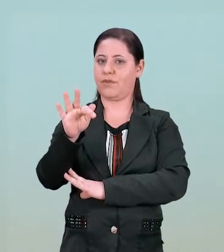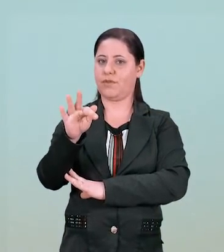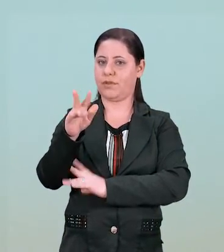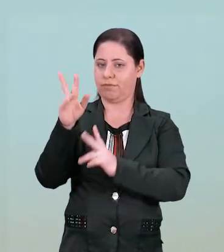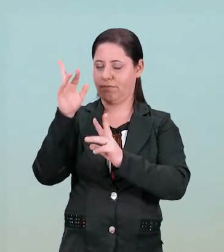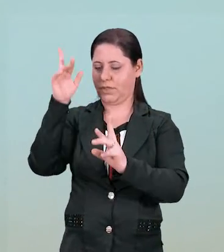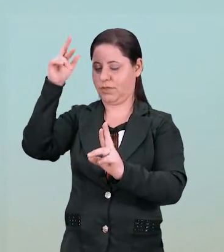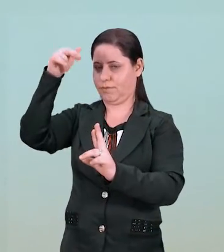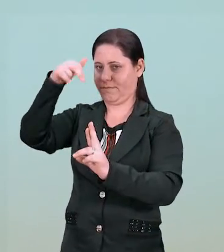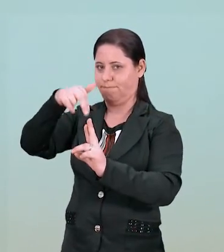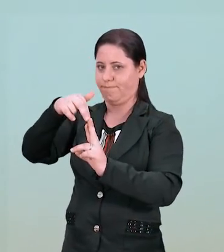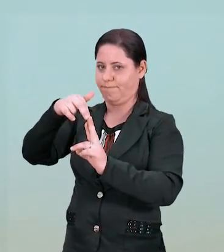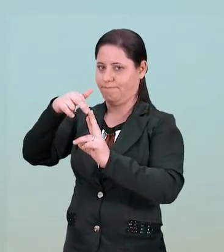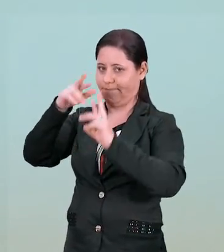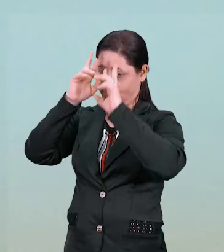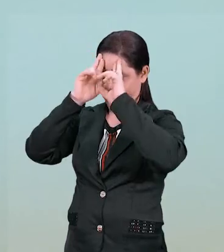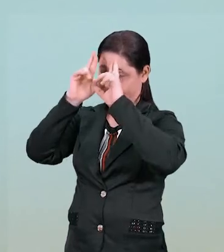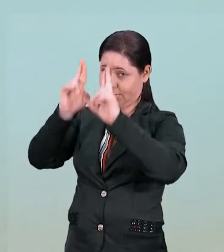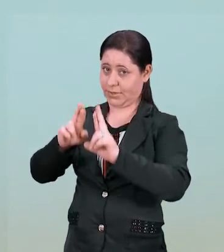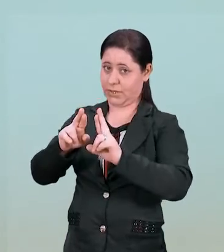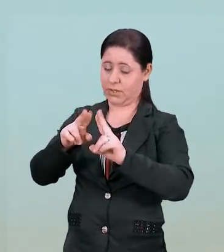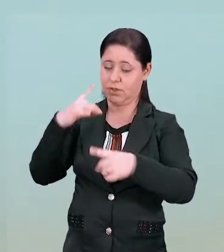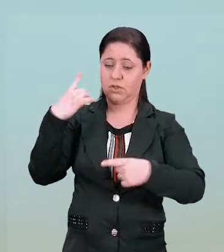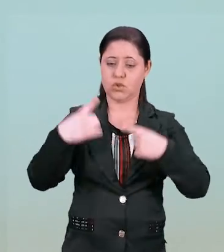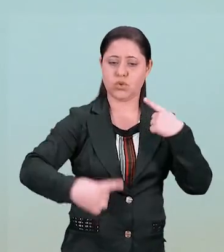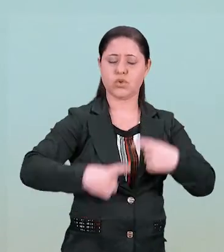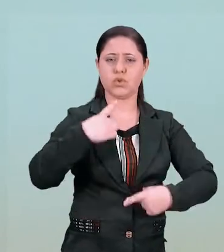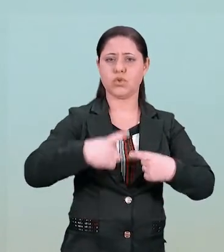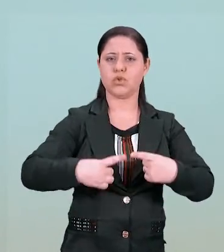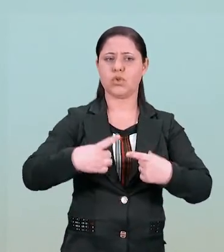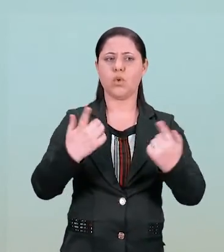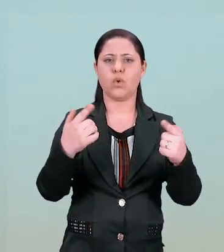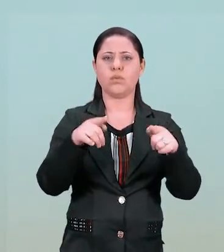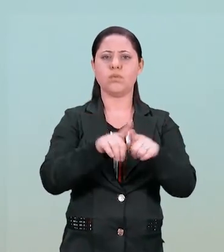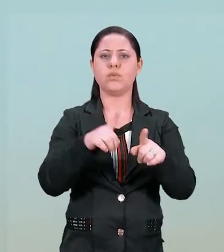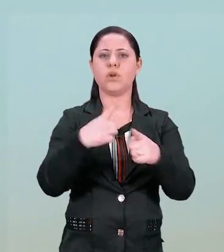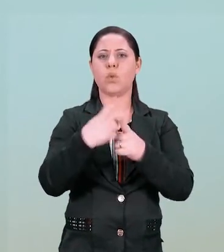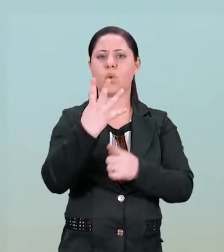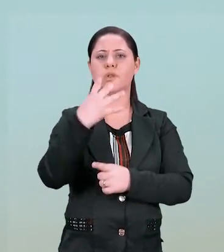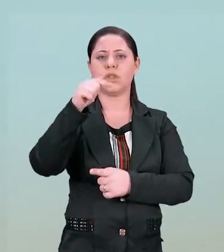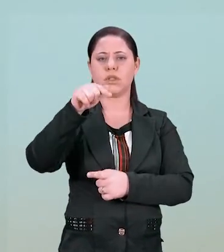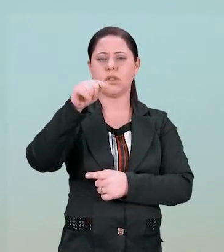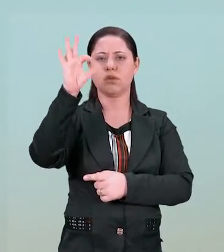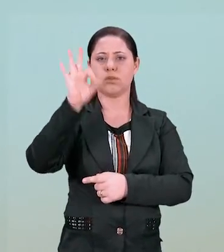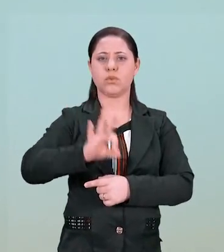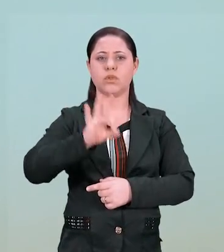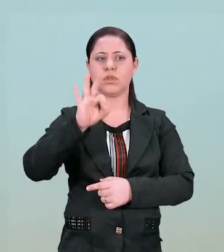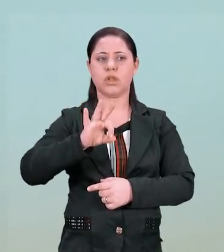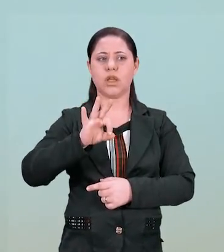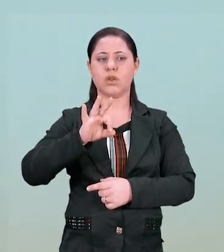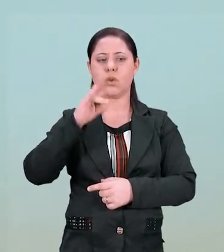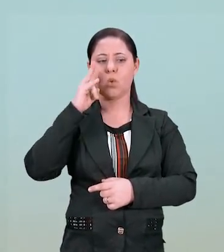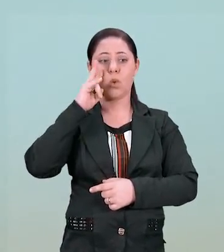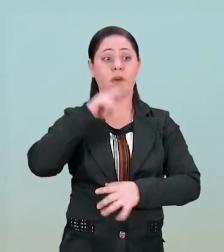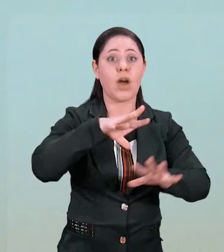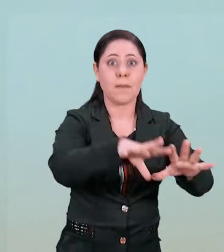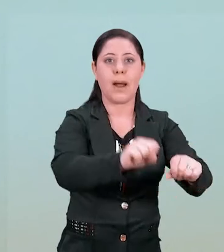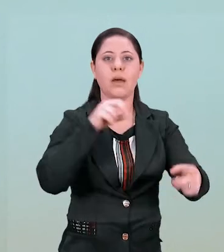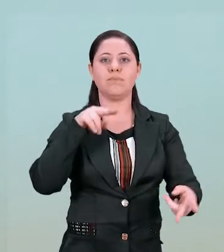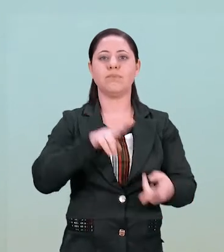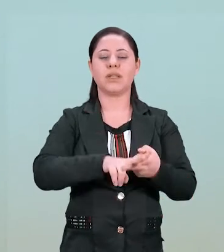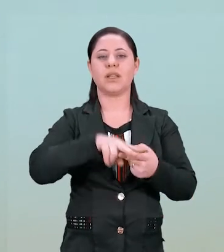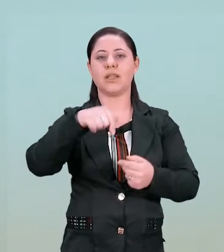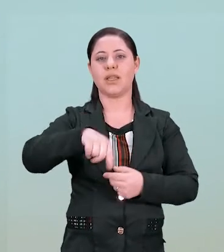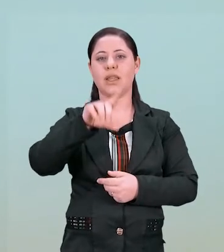nós discutirmos esse convênio, por quê? Porque 47% dos flagrantes feitos nas DEPACs de Campo Grande são